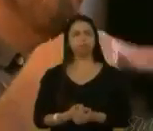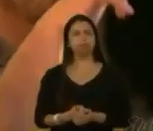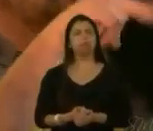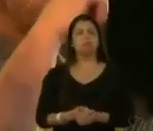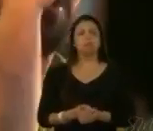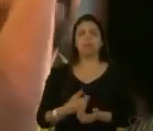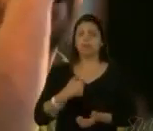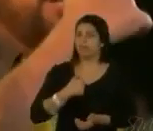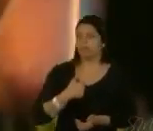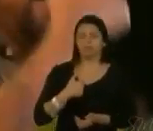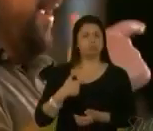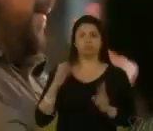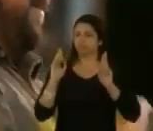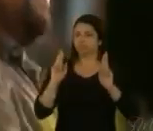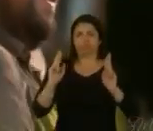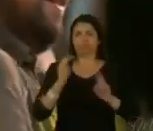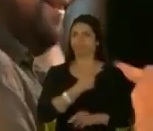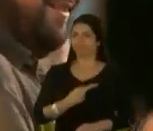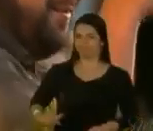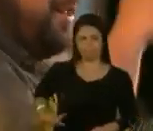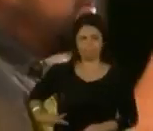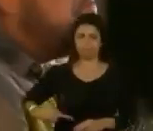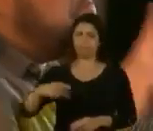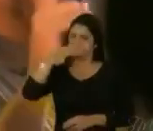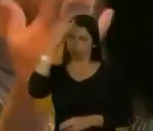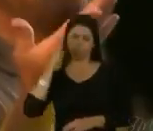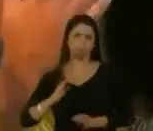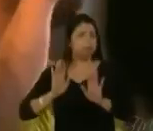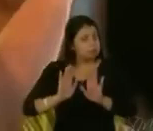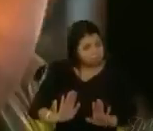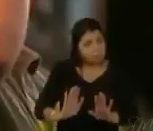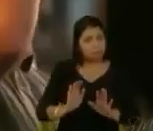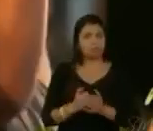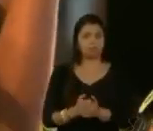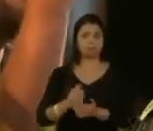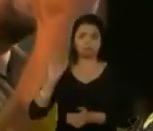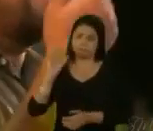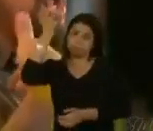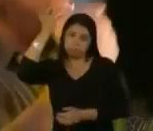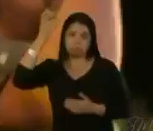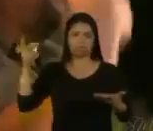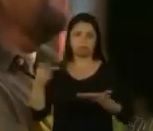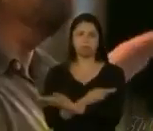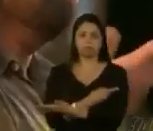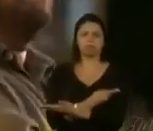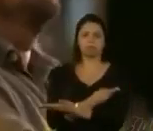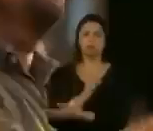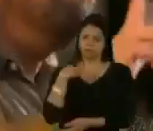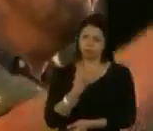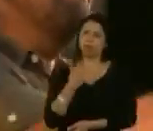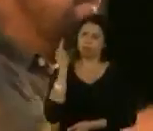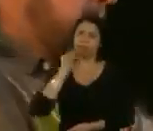ser presidente da República. Quis o destino que isso ocorresse e nós chegássemos